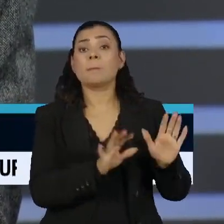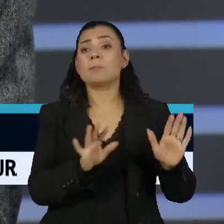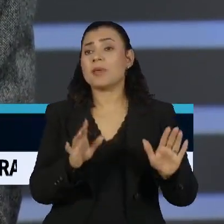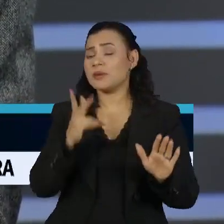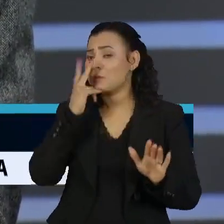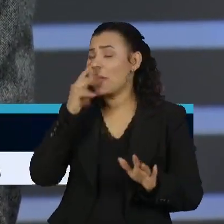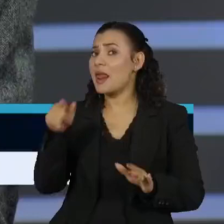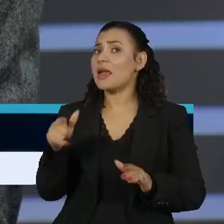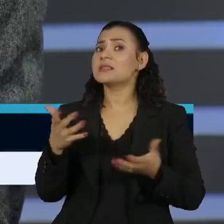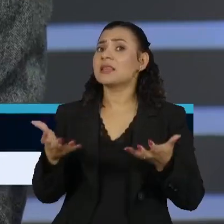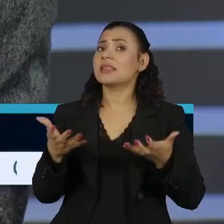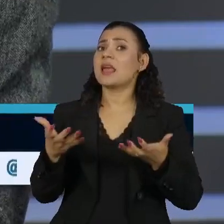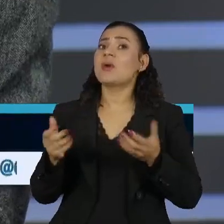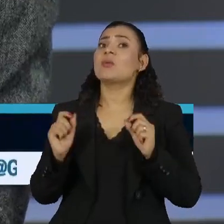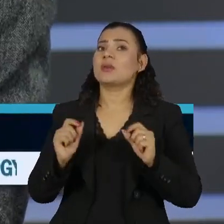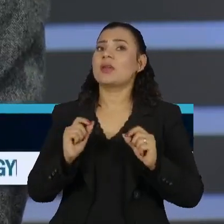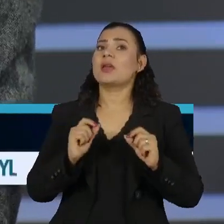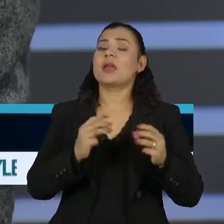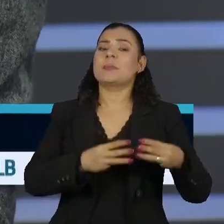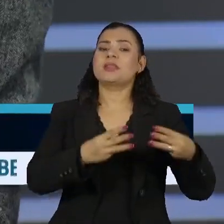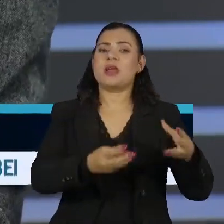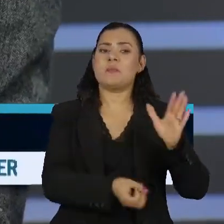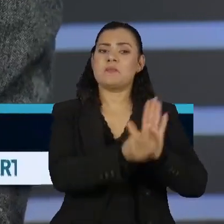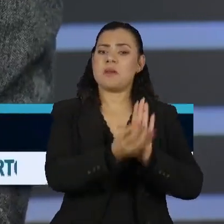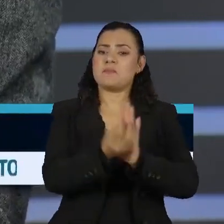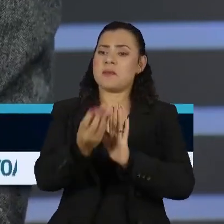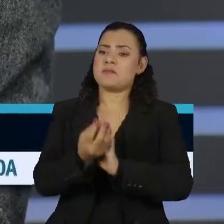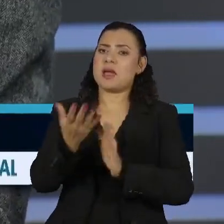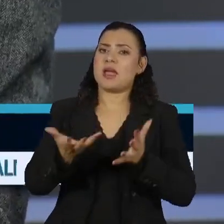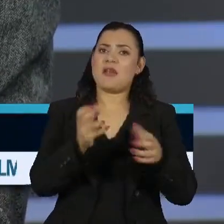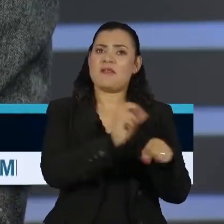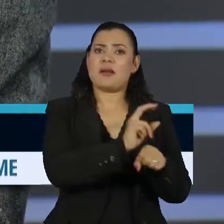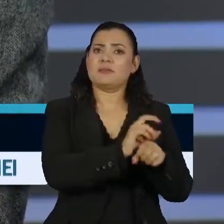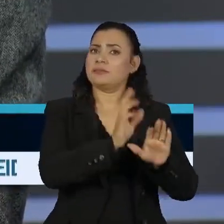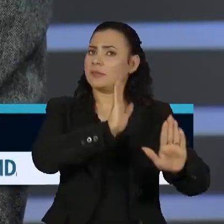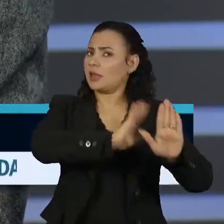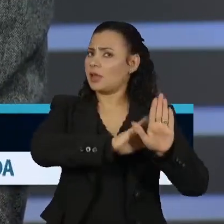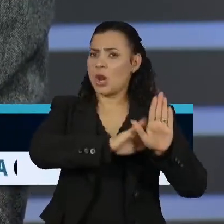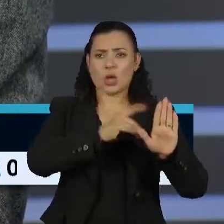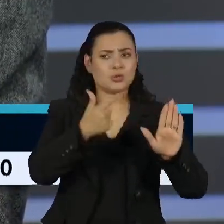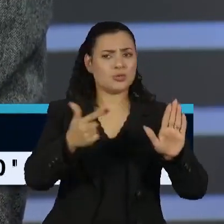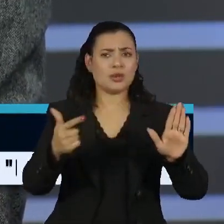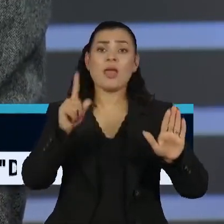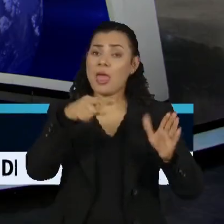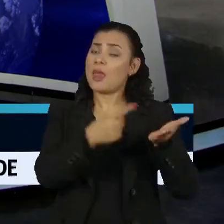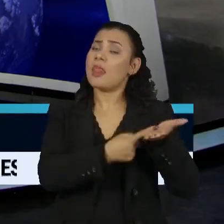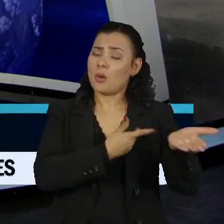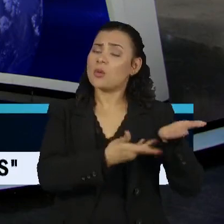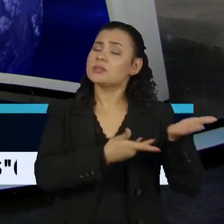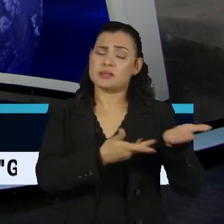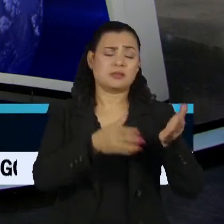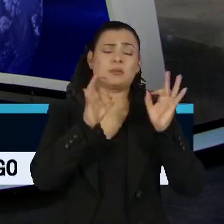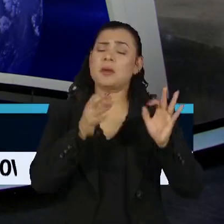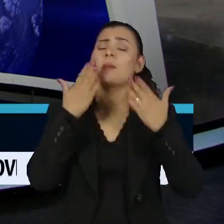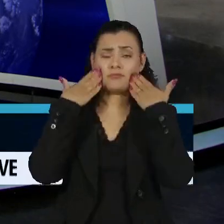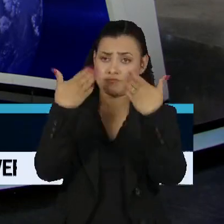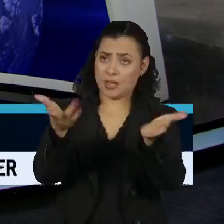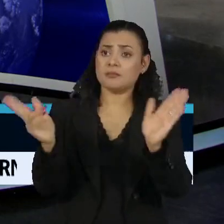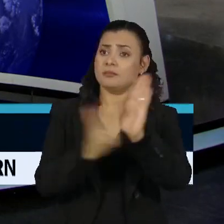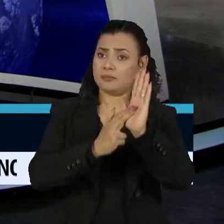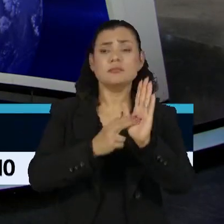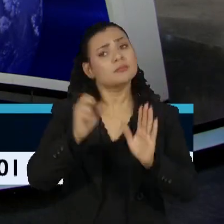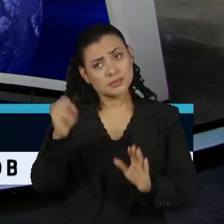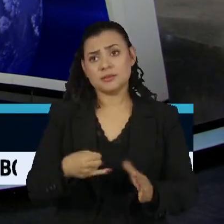querem que o Estado cresça e aumente ministérios, inclusive aí não tem nada ideológico, aí é negociação mesmo,